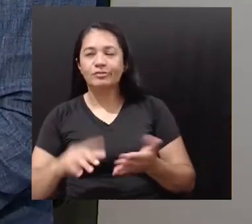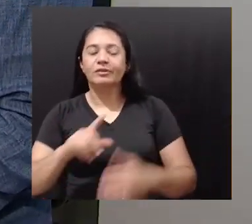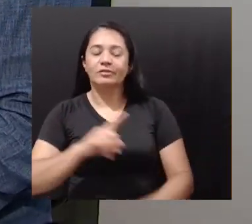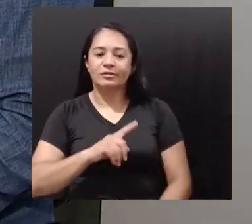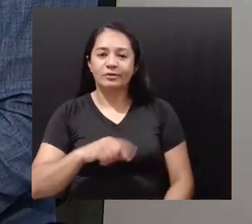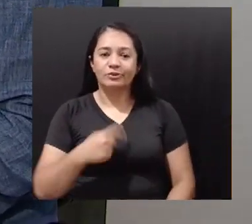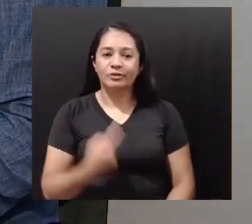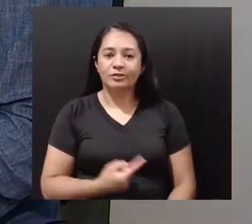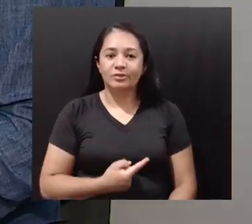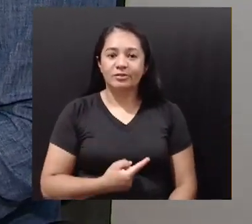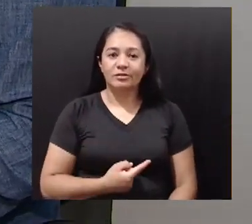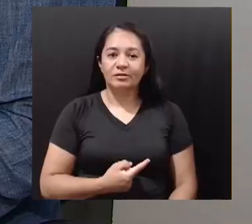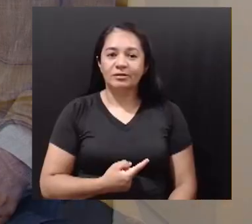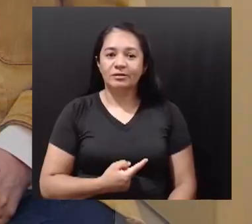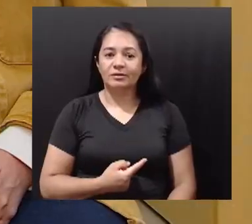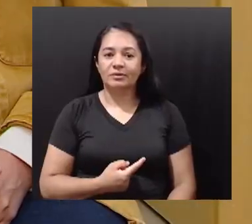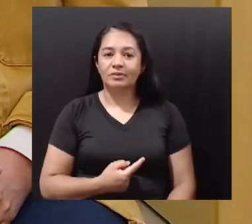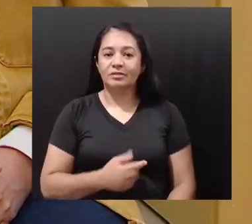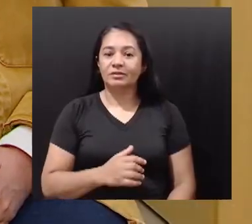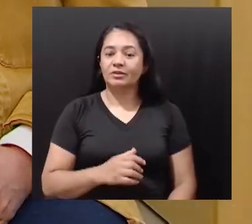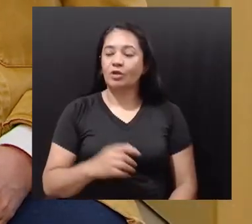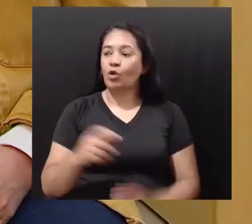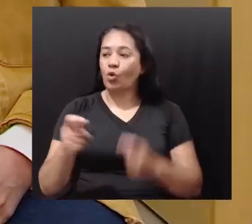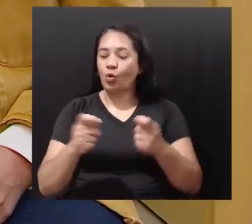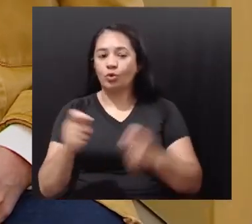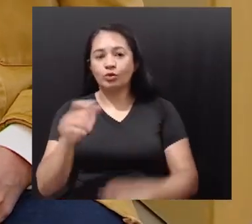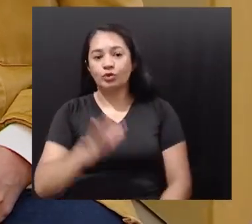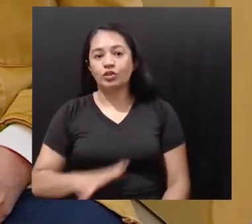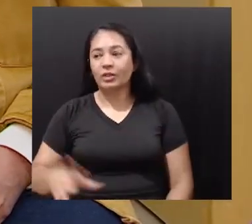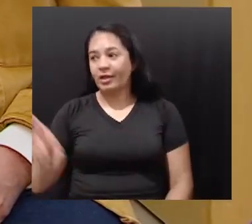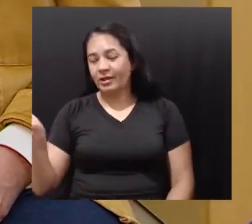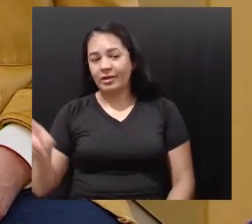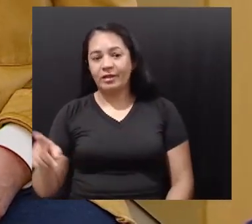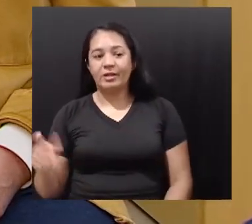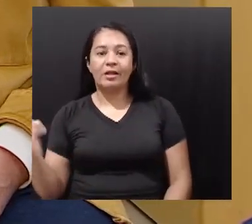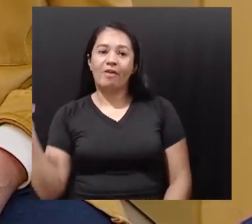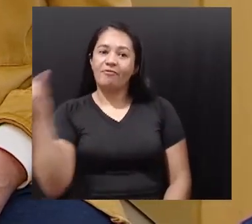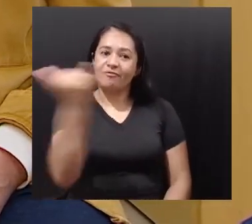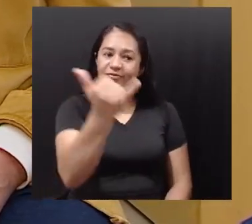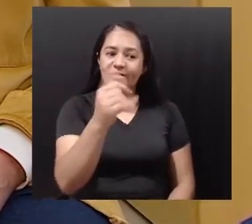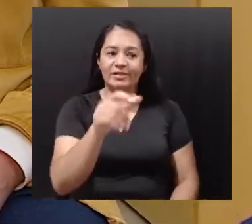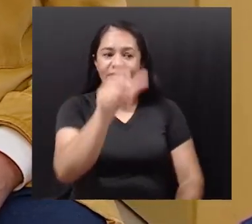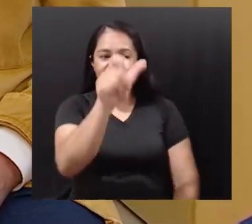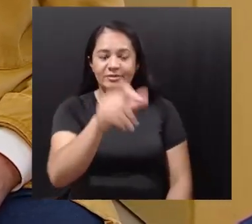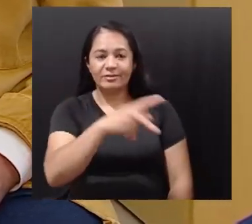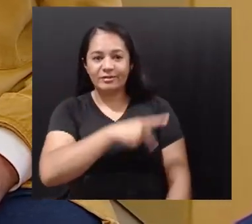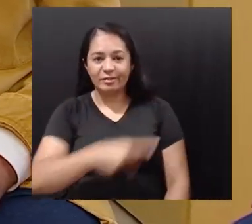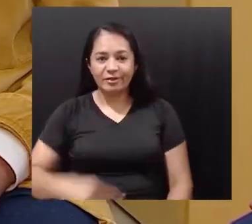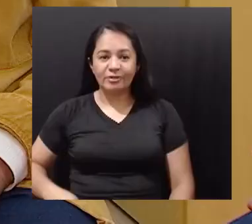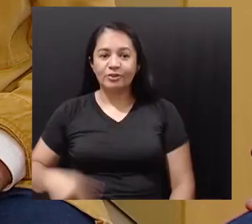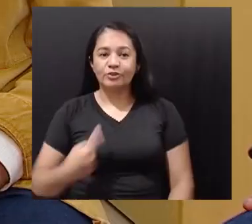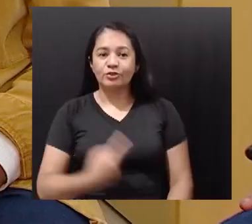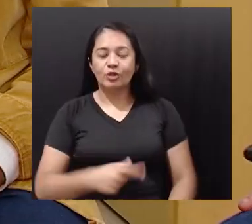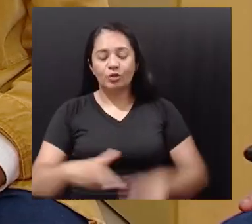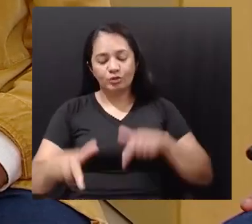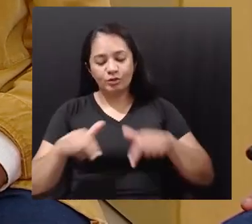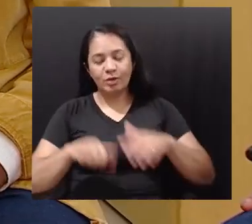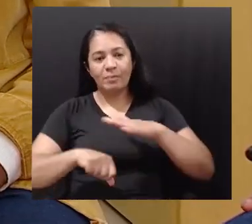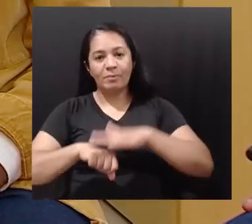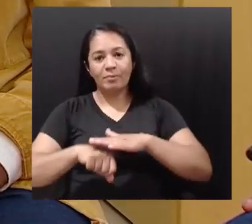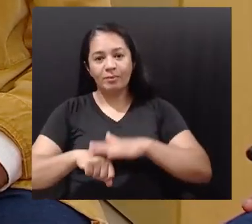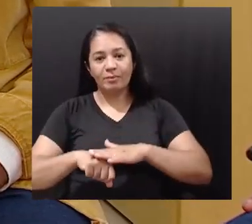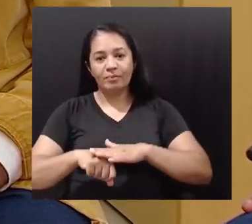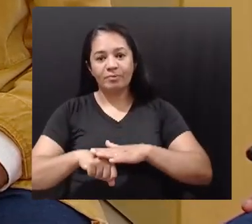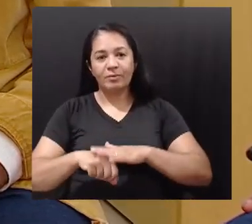acaba reportando através do Controlador-Geral, que é o Bruno, à presidência. Então, todo esse trabalho que a gente remete à presidência,